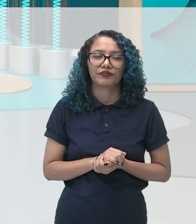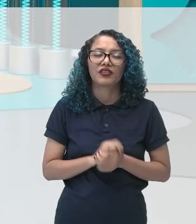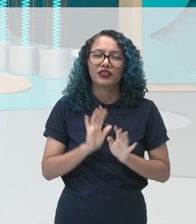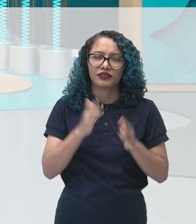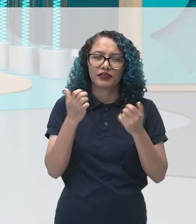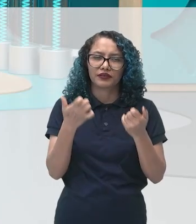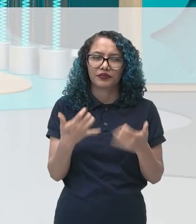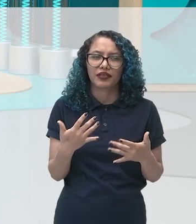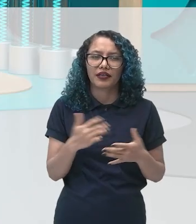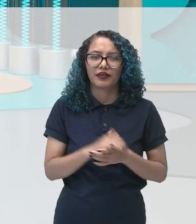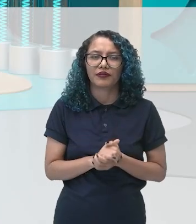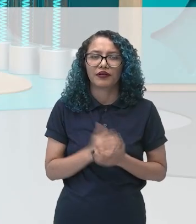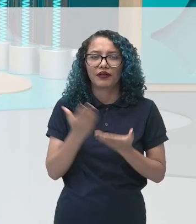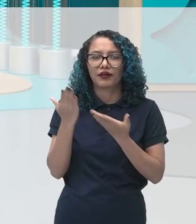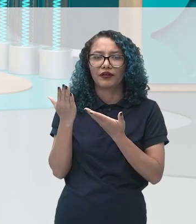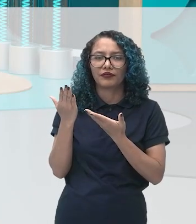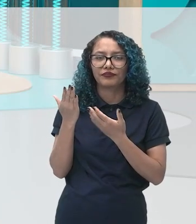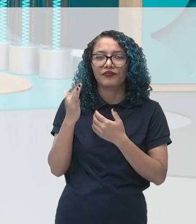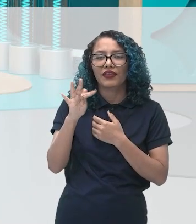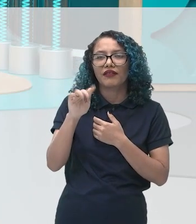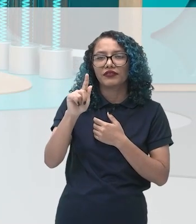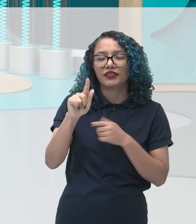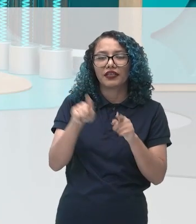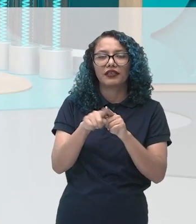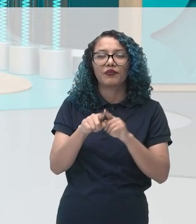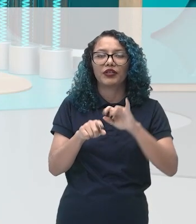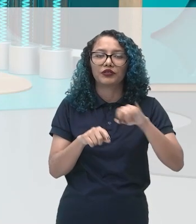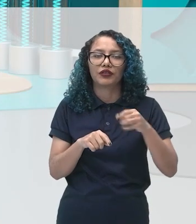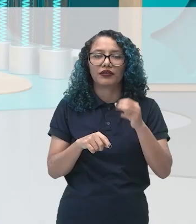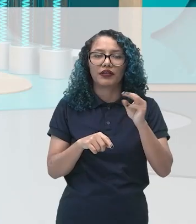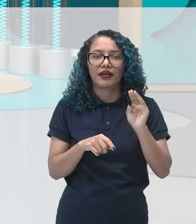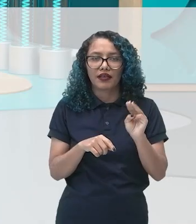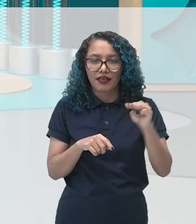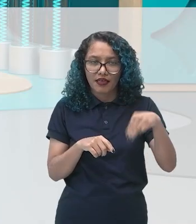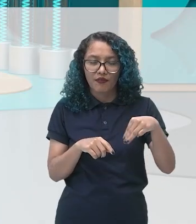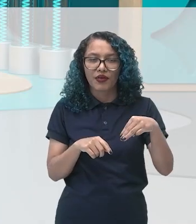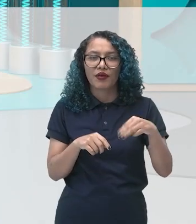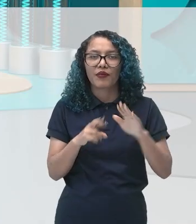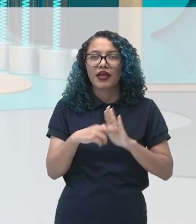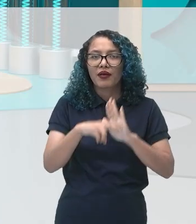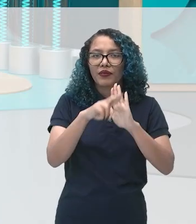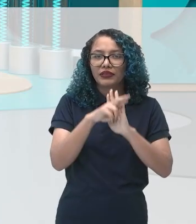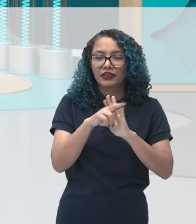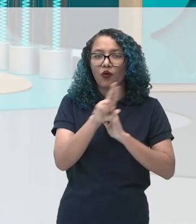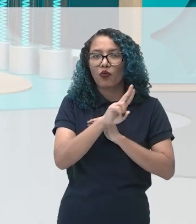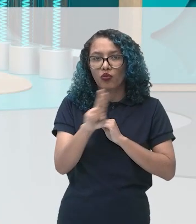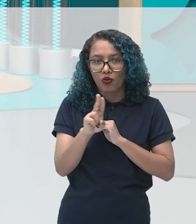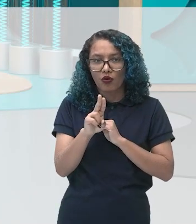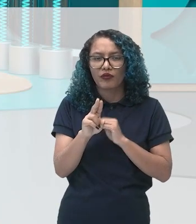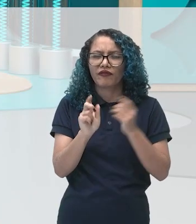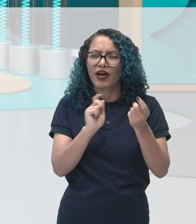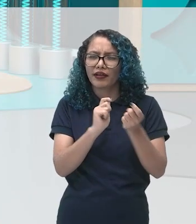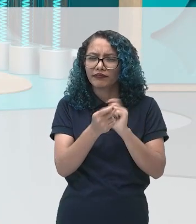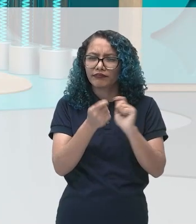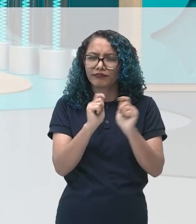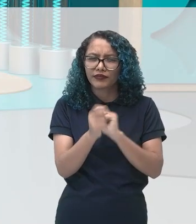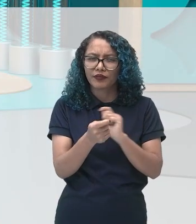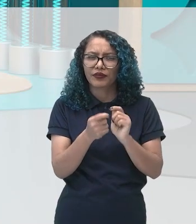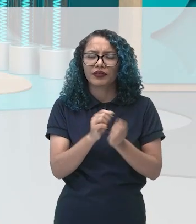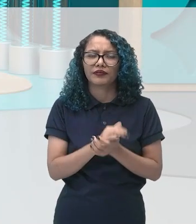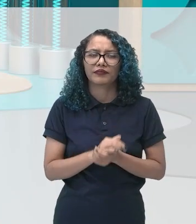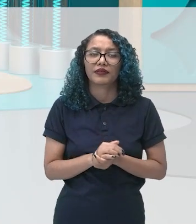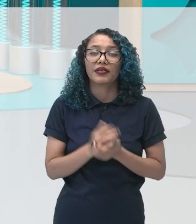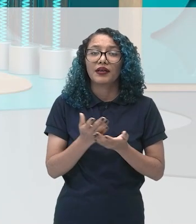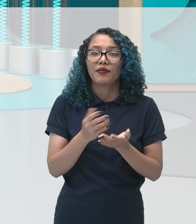para vocês aqui, FGJM. Justamente aí vai se configurando. E na forma para o impresso, vamos